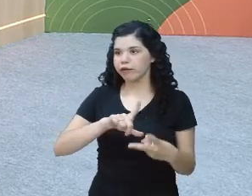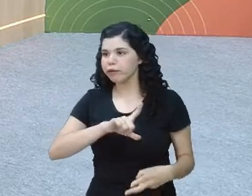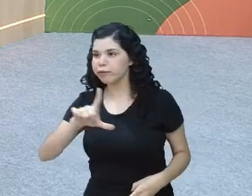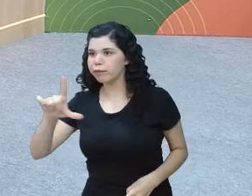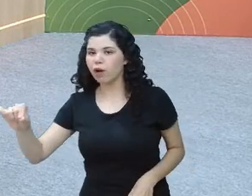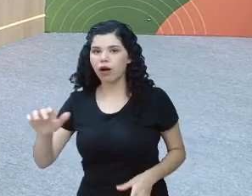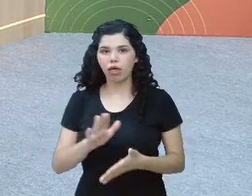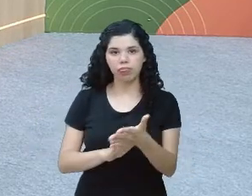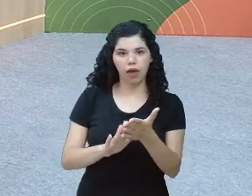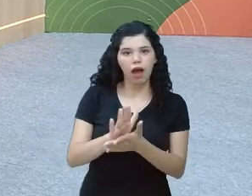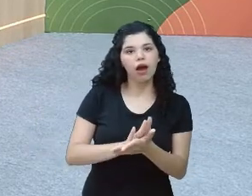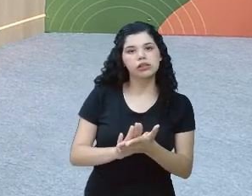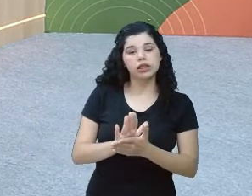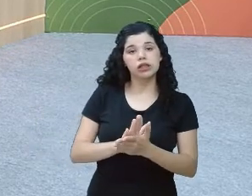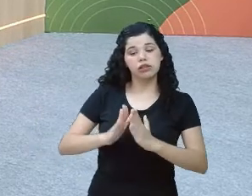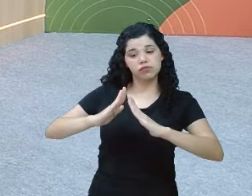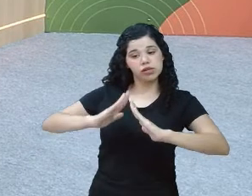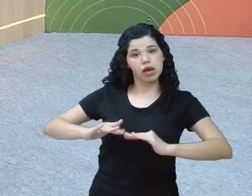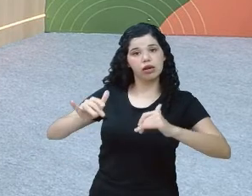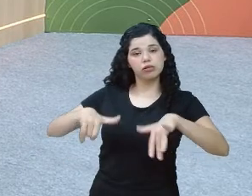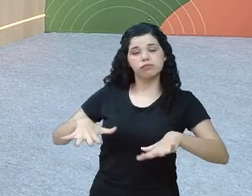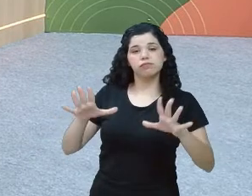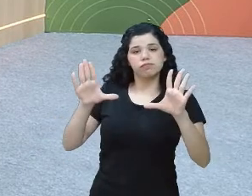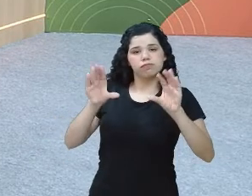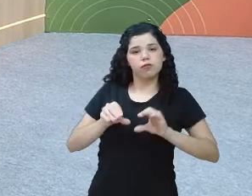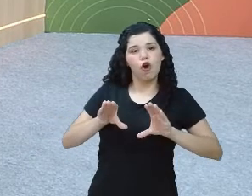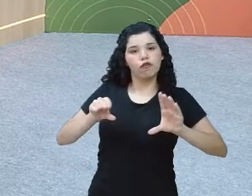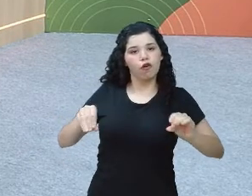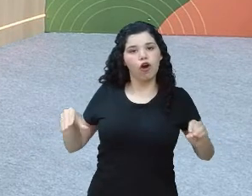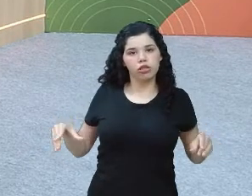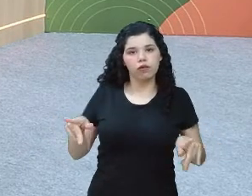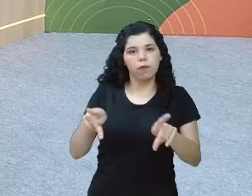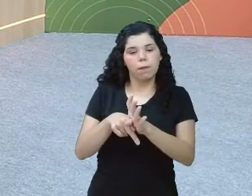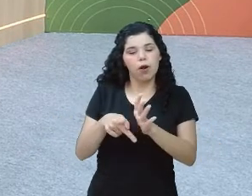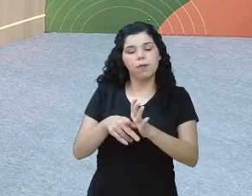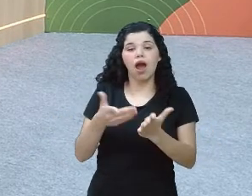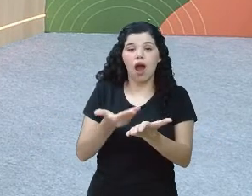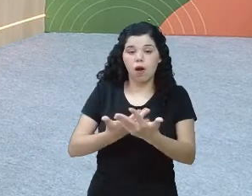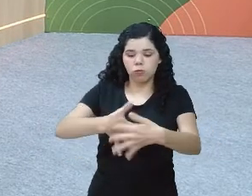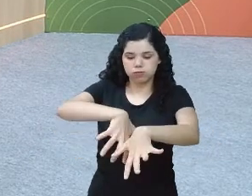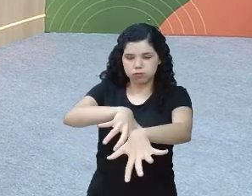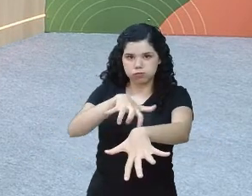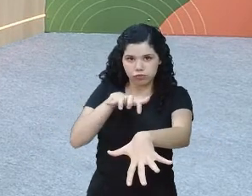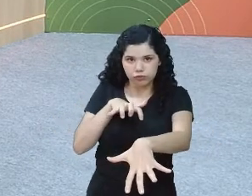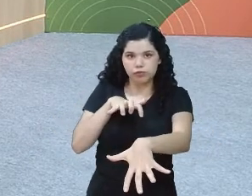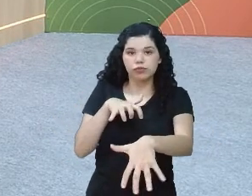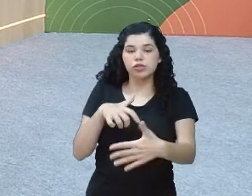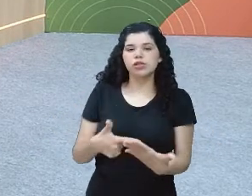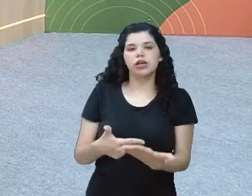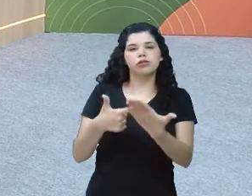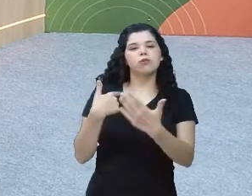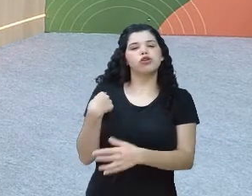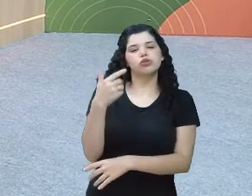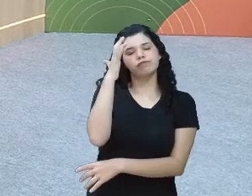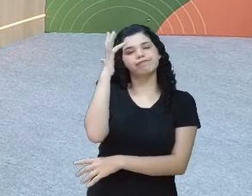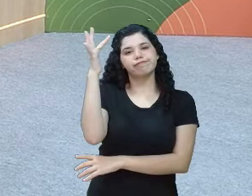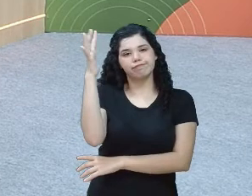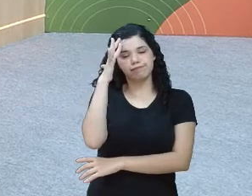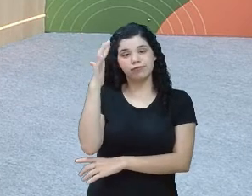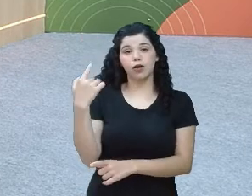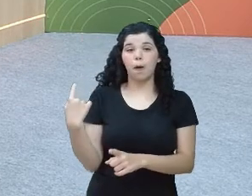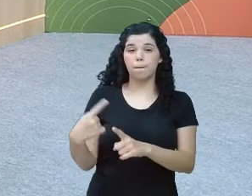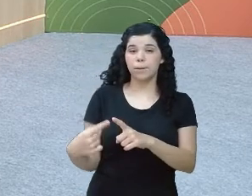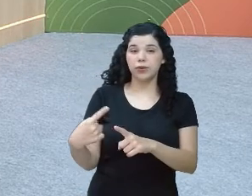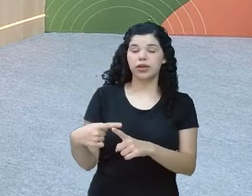largar. Então ele ficou muito mais à vontade com essa aula remota. Isso nos traz uma reflexão, não é? Por